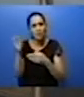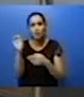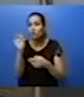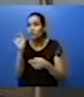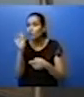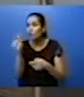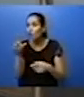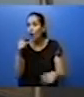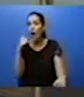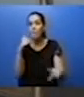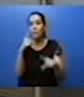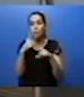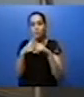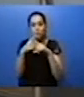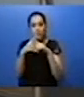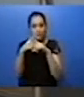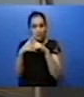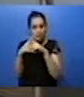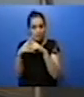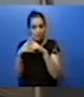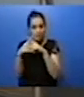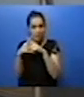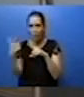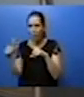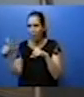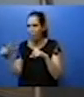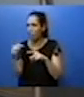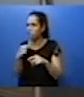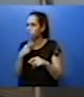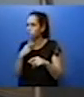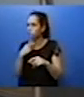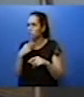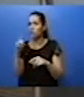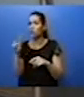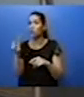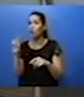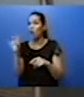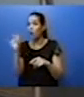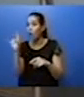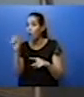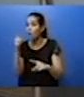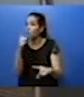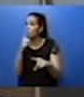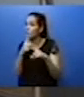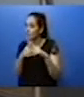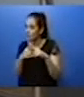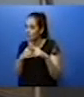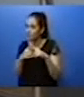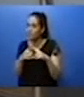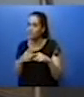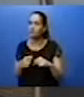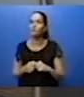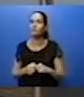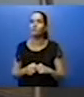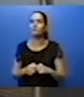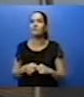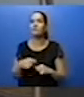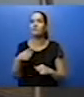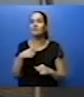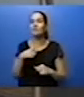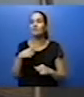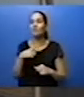só na multiplicação e se eu tiver primeiramente números iguais